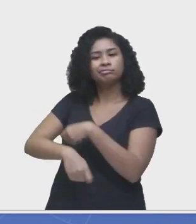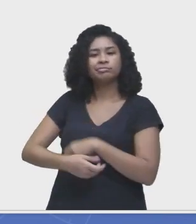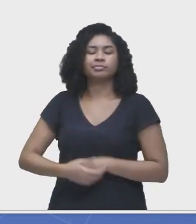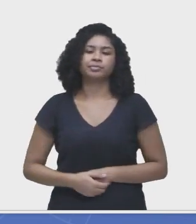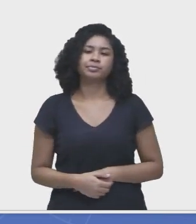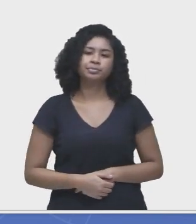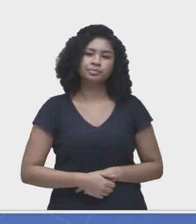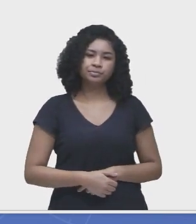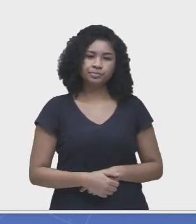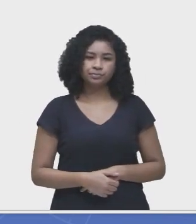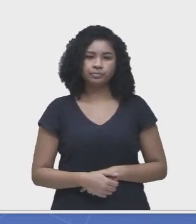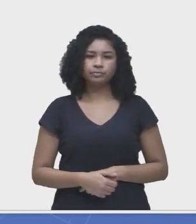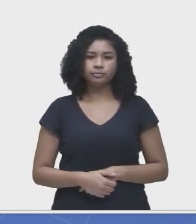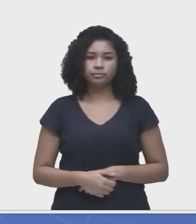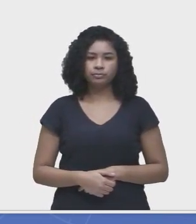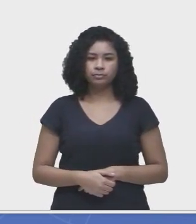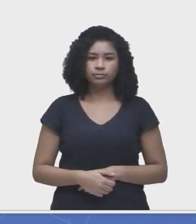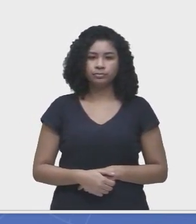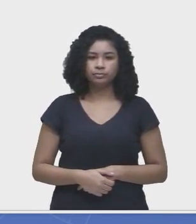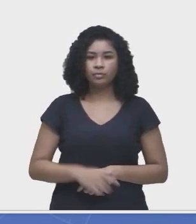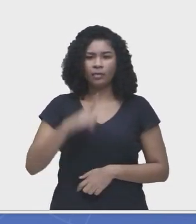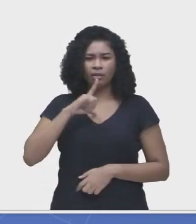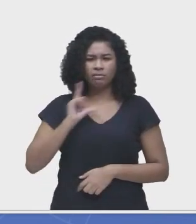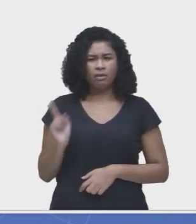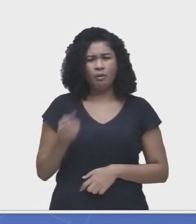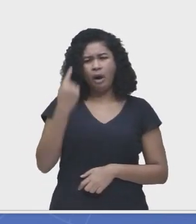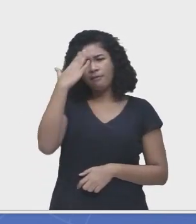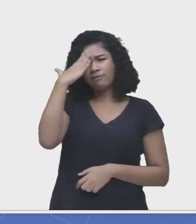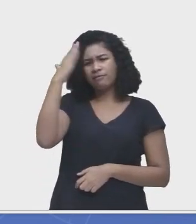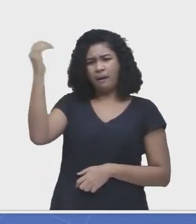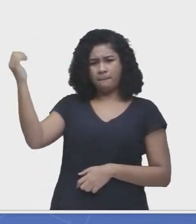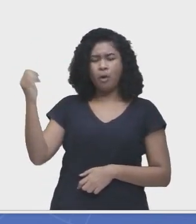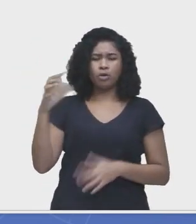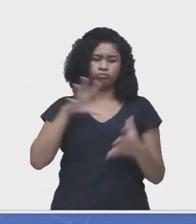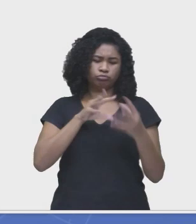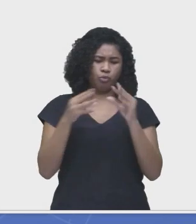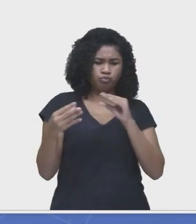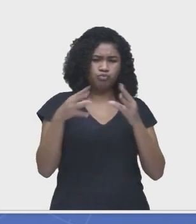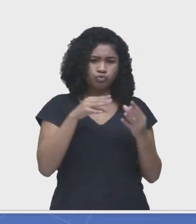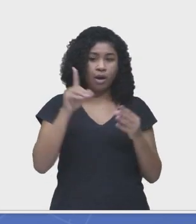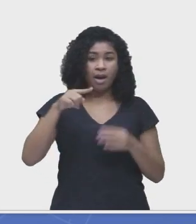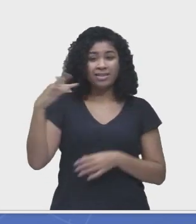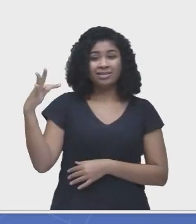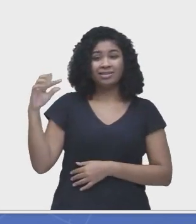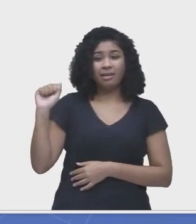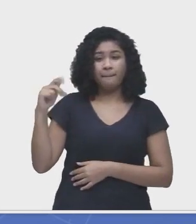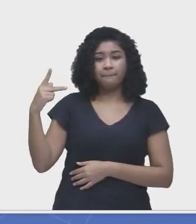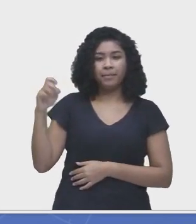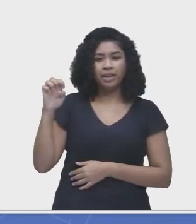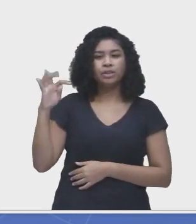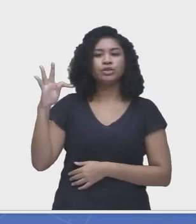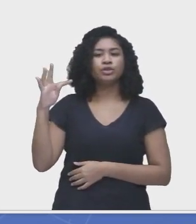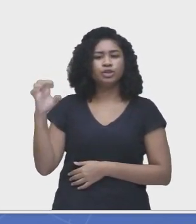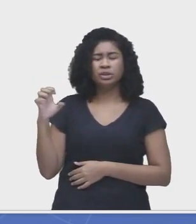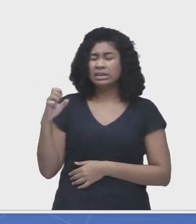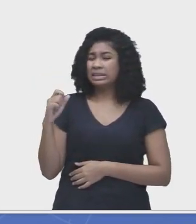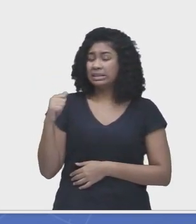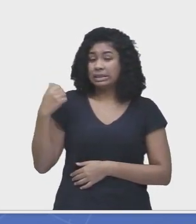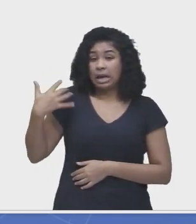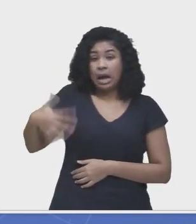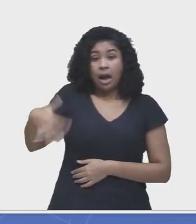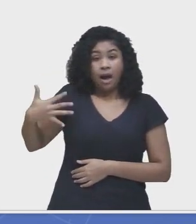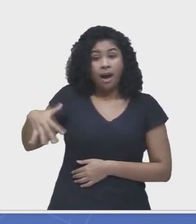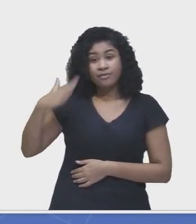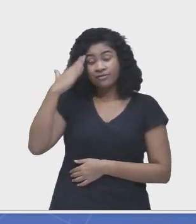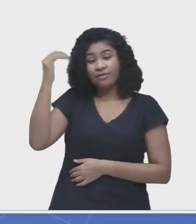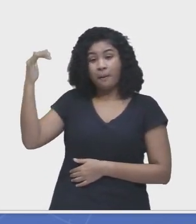trabalhados também, são os tapetes persas, riquíssimos, caríssimos, que a gente também conhece até hoje. Então, queridos, espero